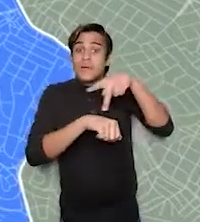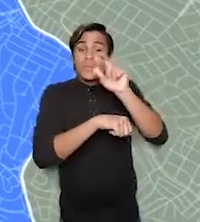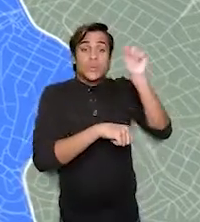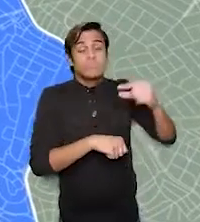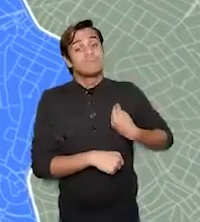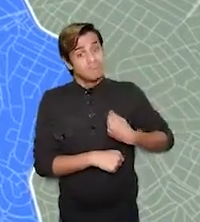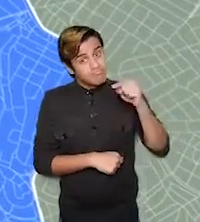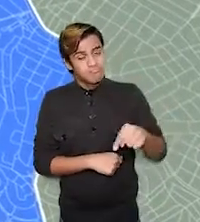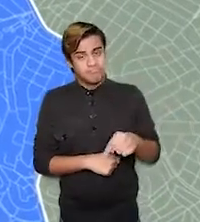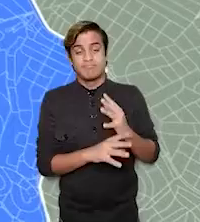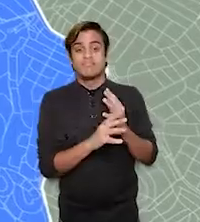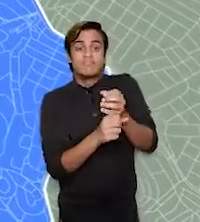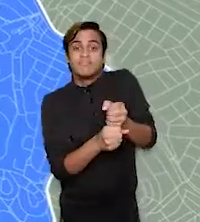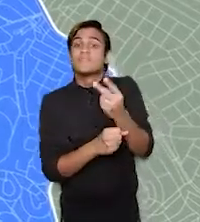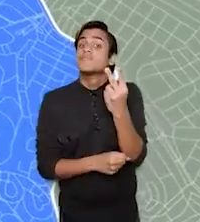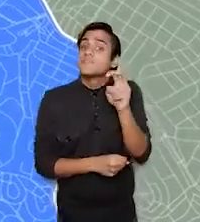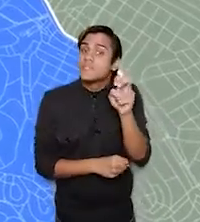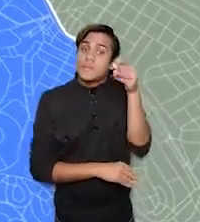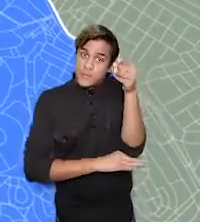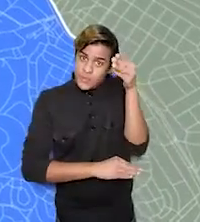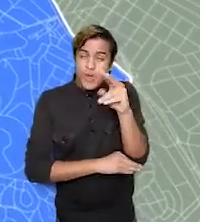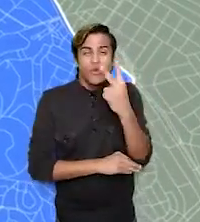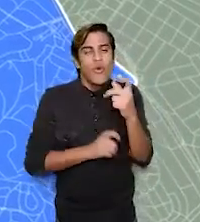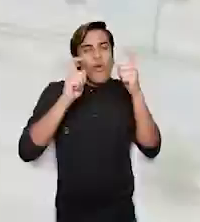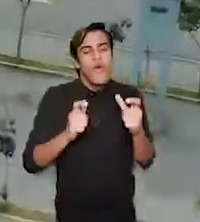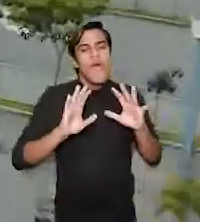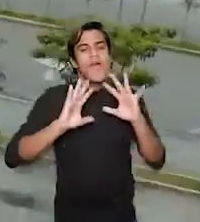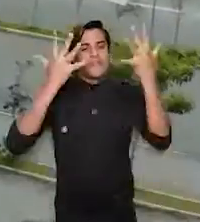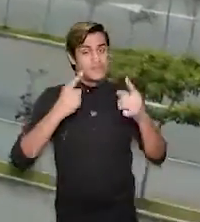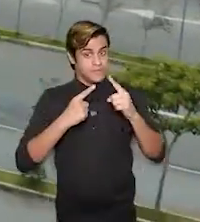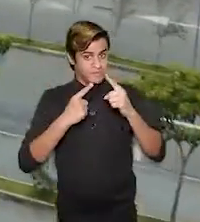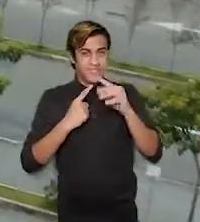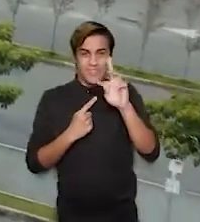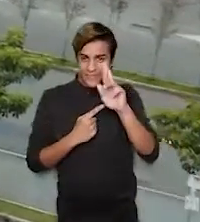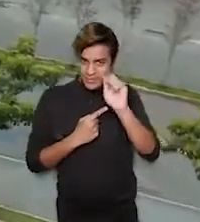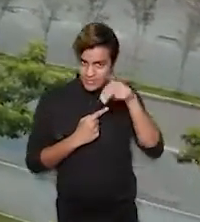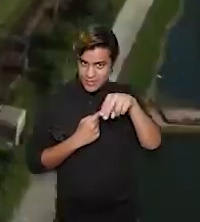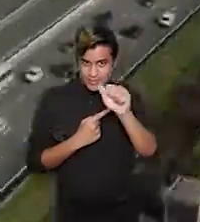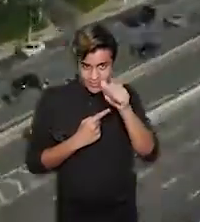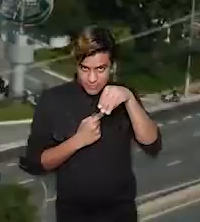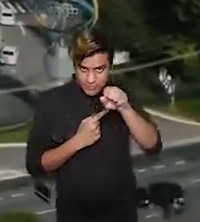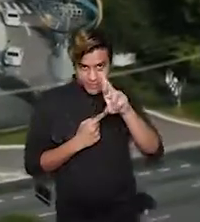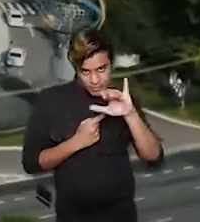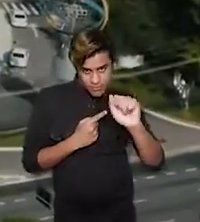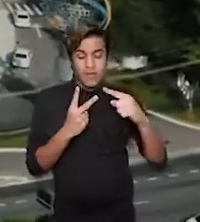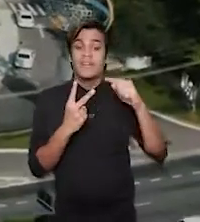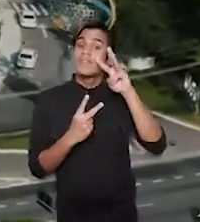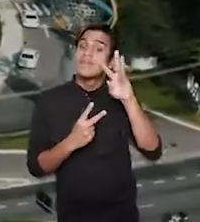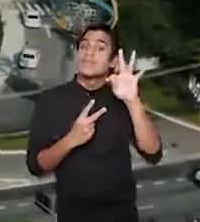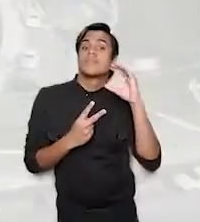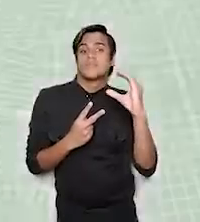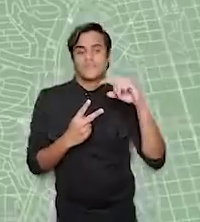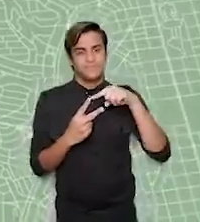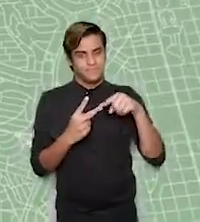A região conta com 25 hotéis e dois centros de convenções. Transamérica Expo Center, WTC Event